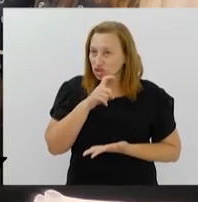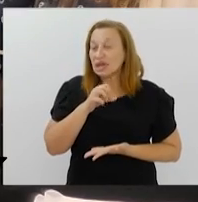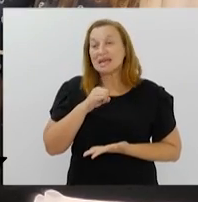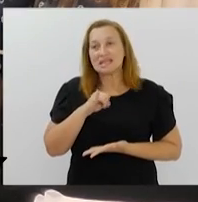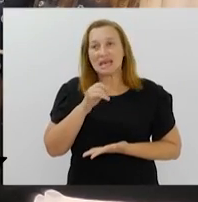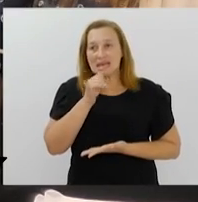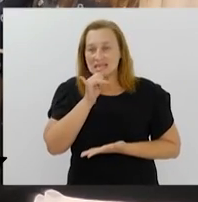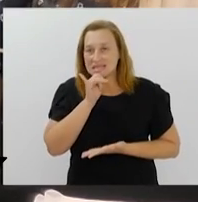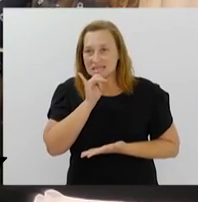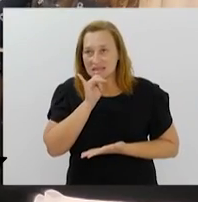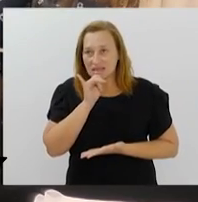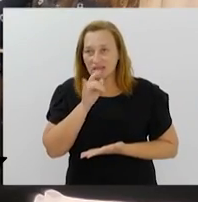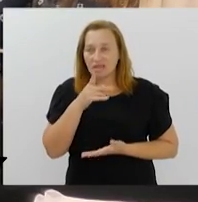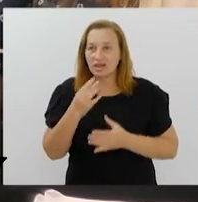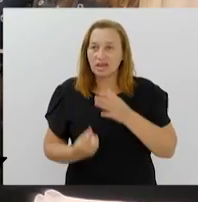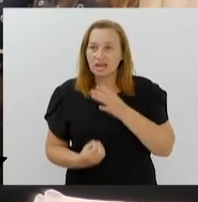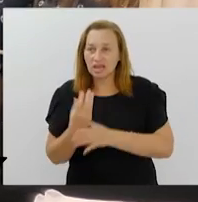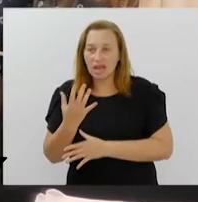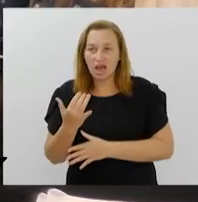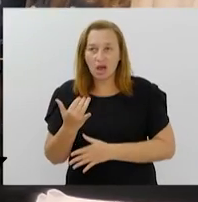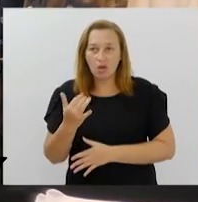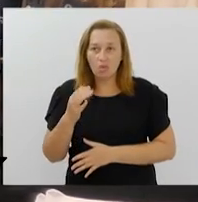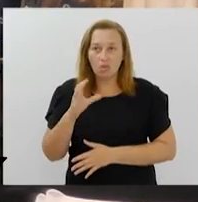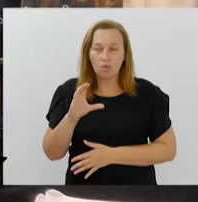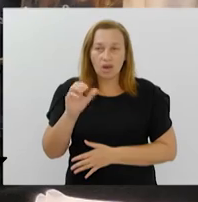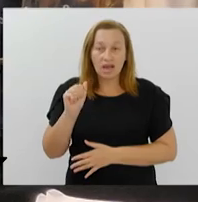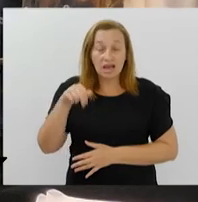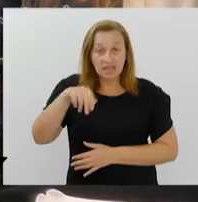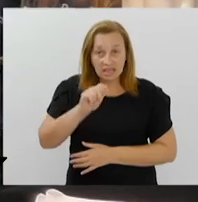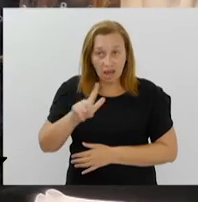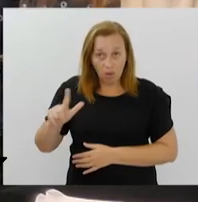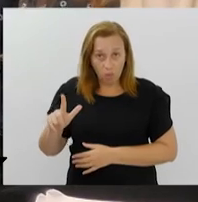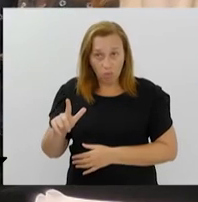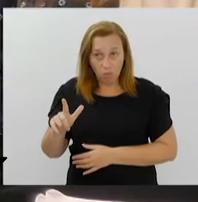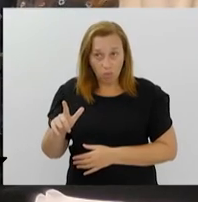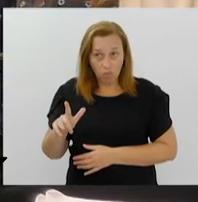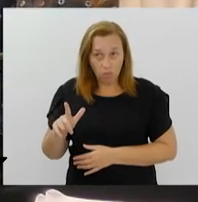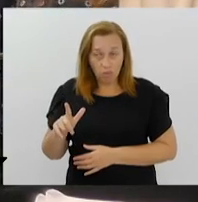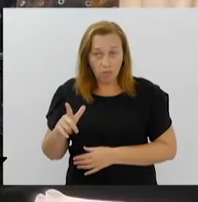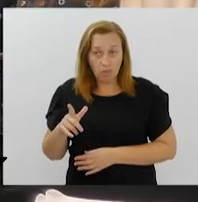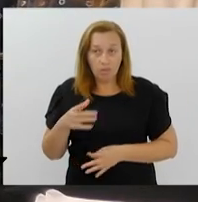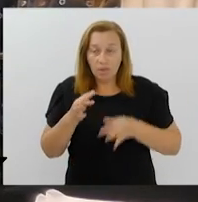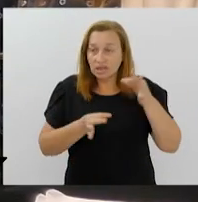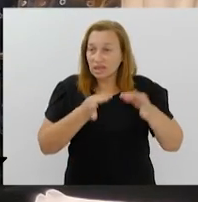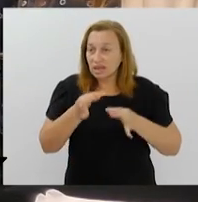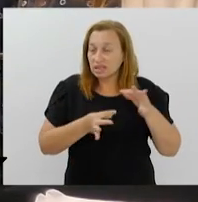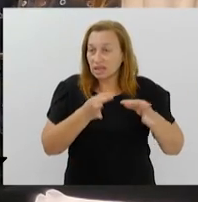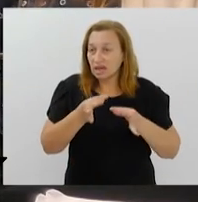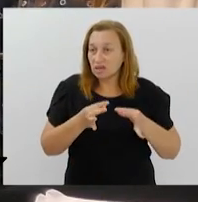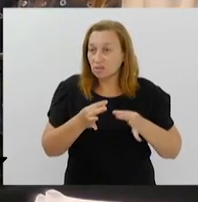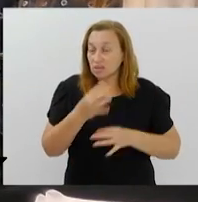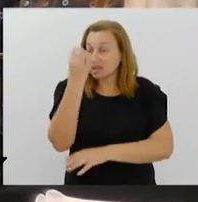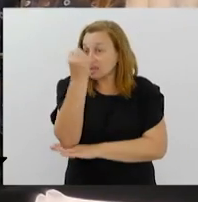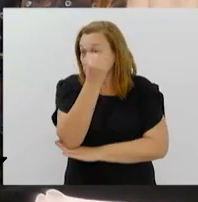exemplo que vai criar um canal por isso que eu quero dizer para vocês que vai criar um canal para tratar os casos gravosos e vai atender em 24